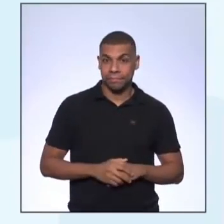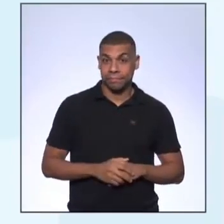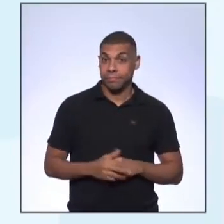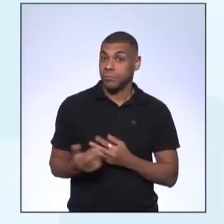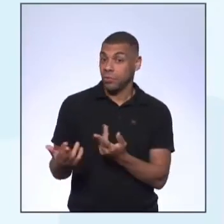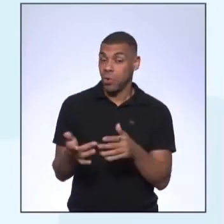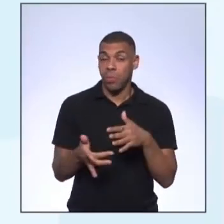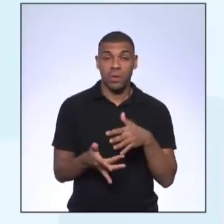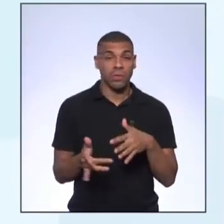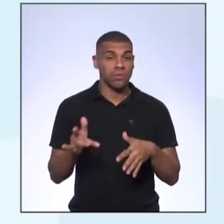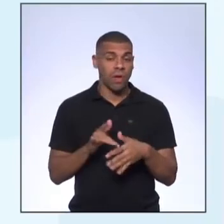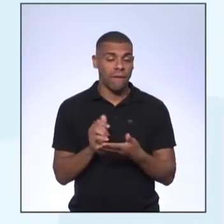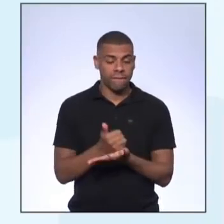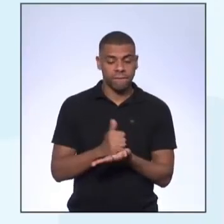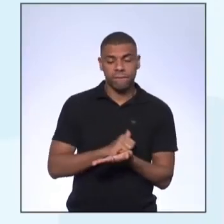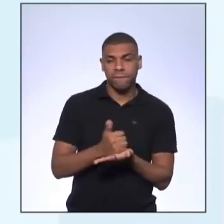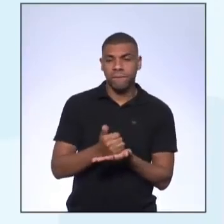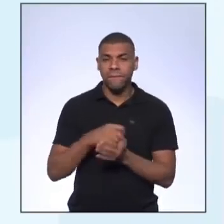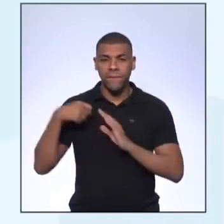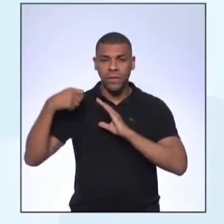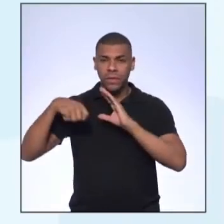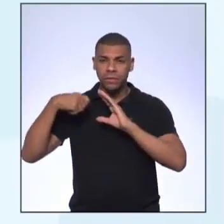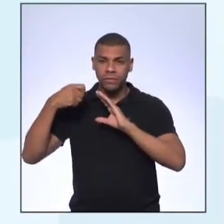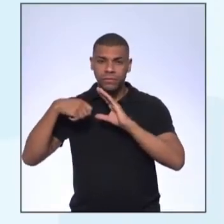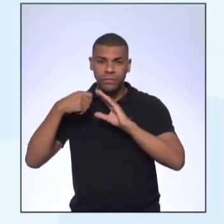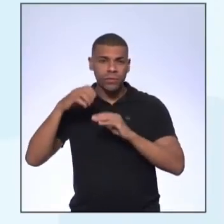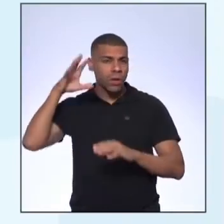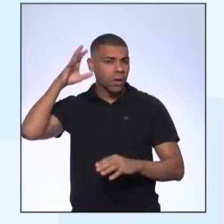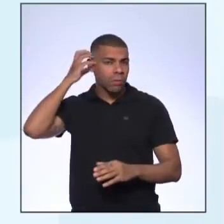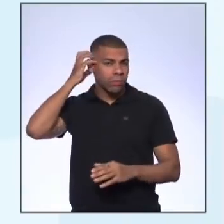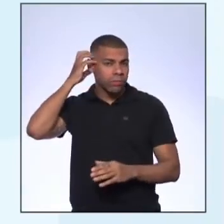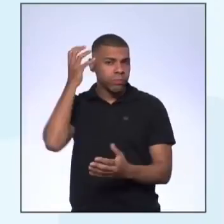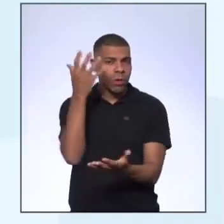redes sociais, jogos, vídeos, podcasts,